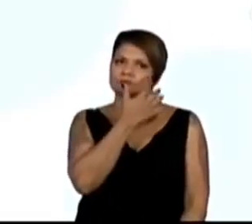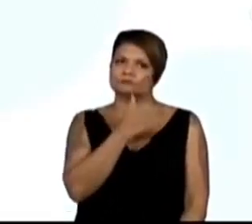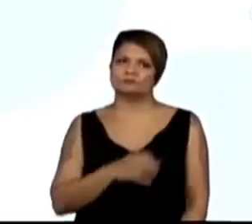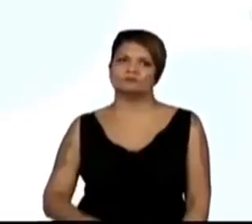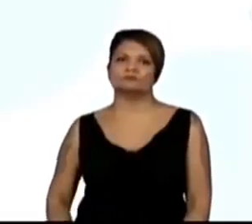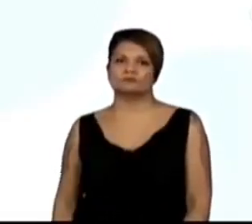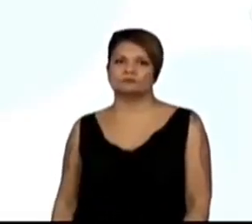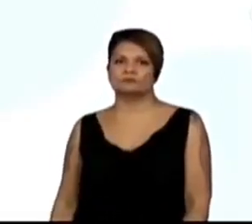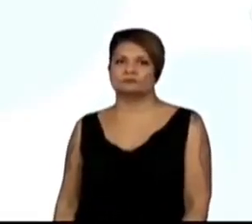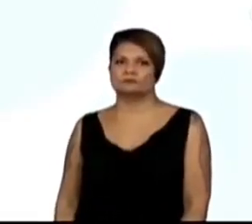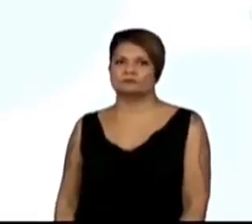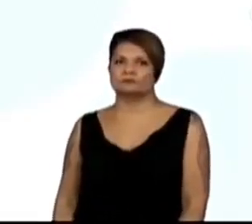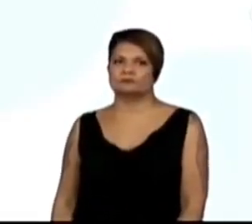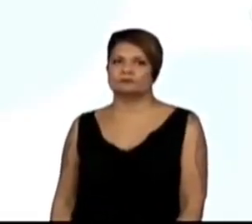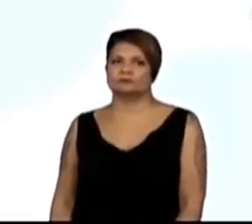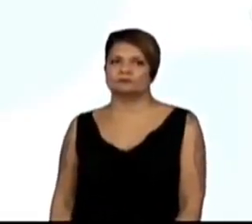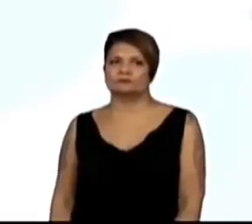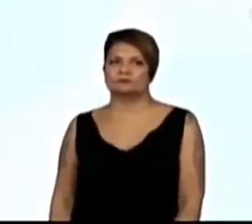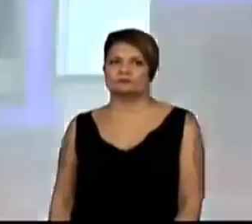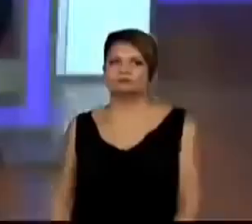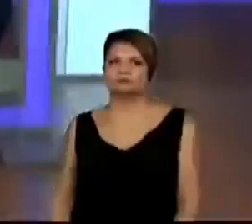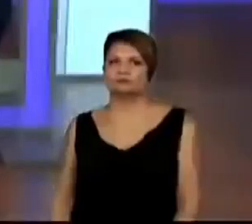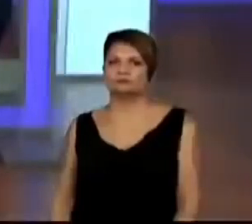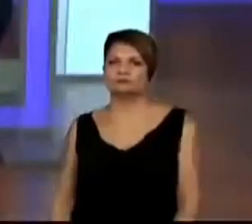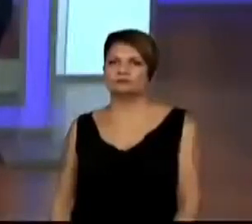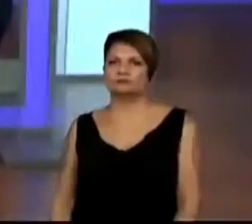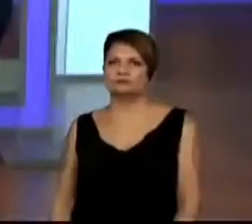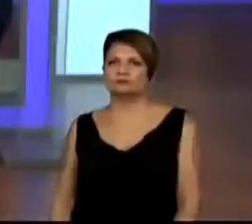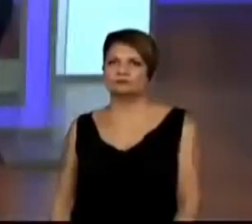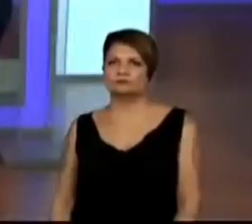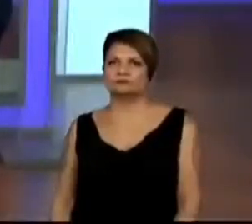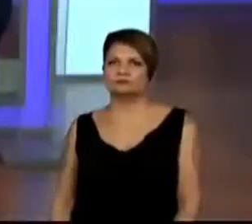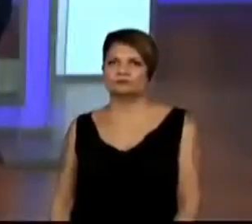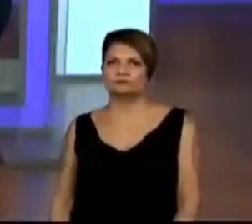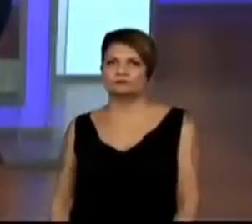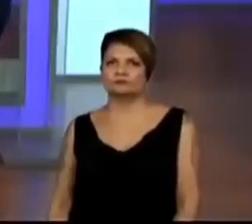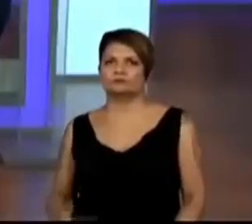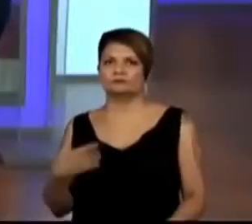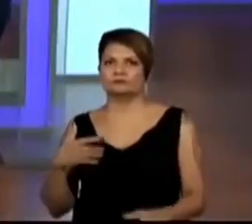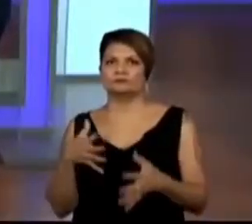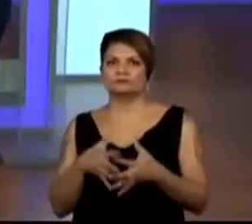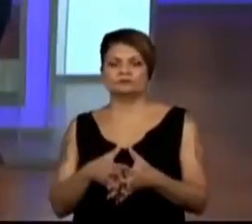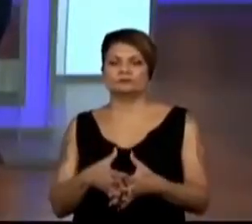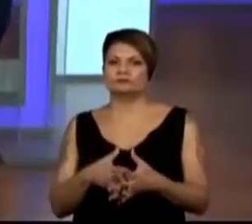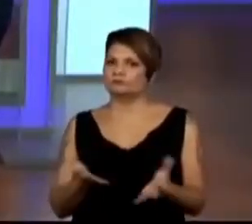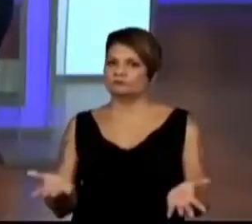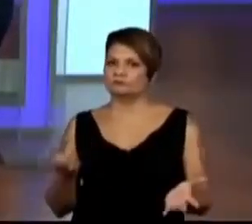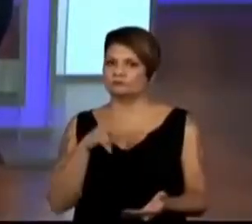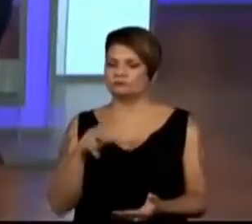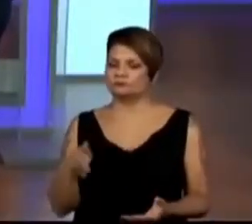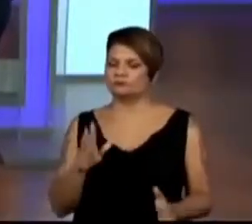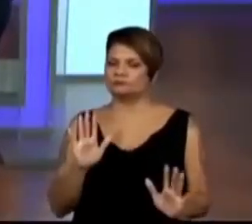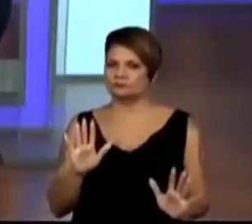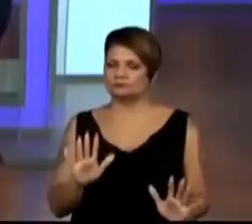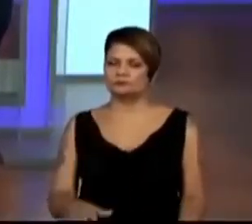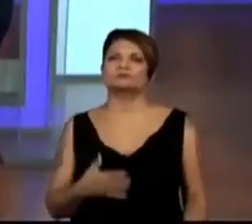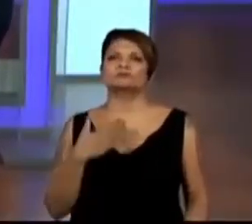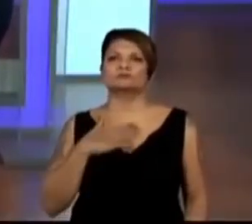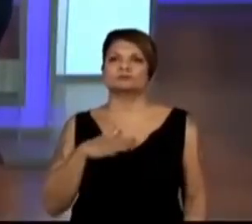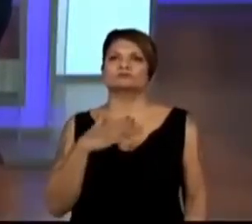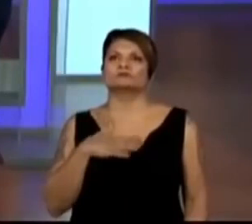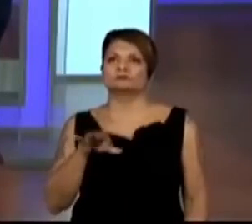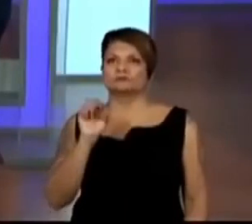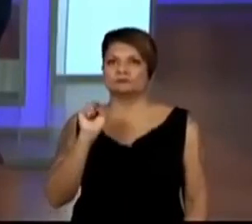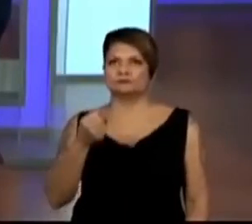8. Peraí, que a professora resolveu pensar em outra coisa ao mesmo tempo. Daí não dá certo, acontece isso que vocês estão falando, vendo. Professora,